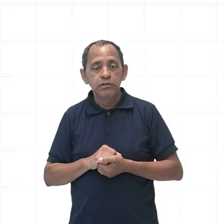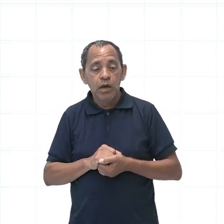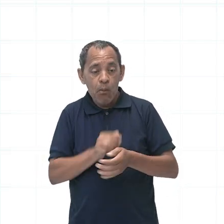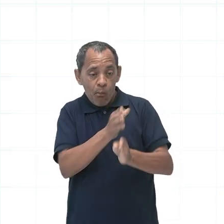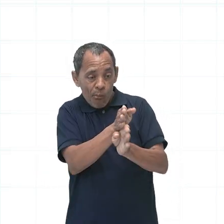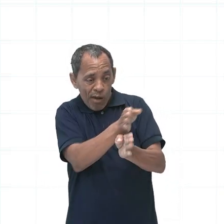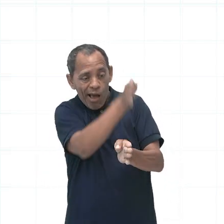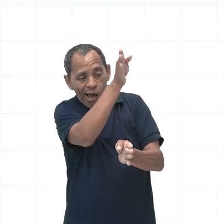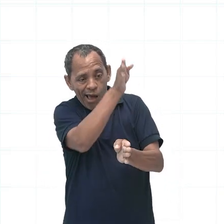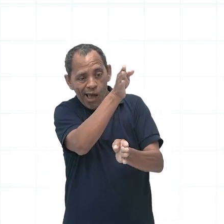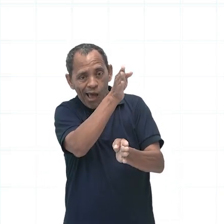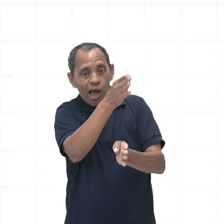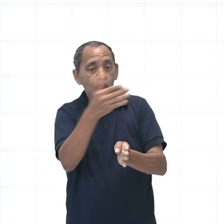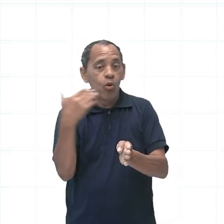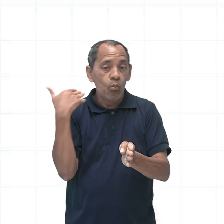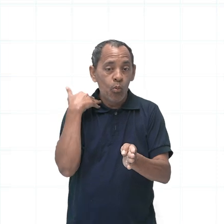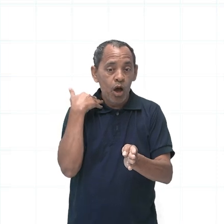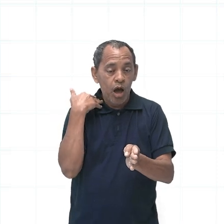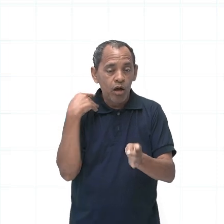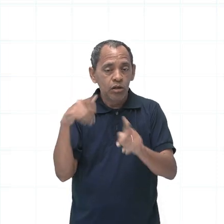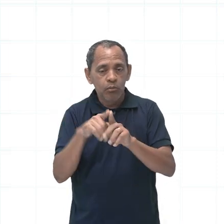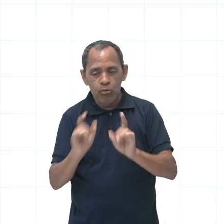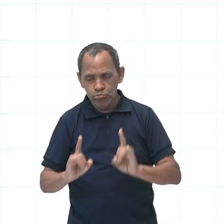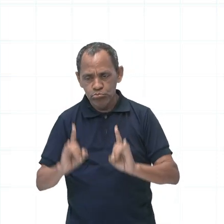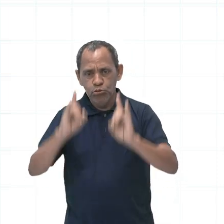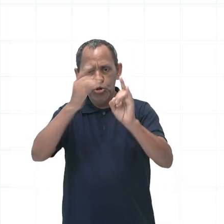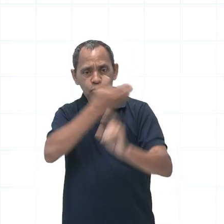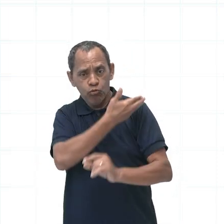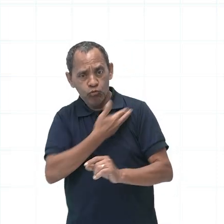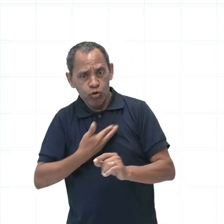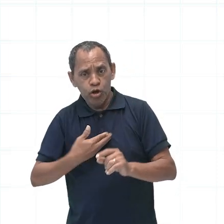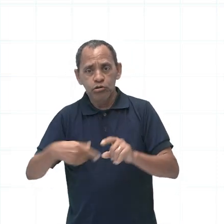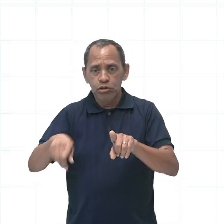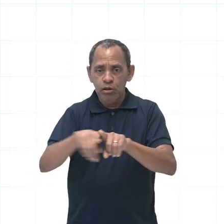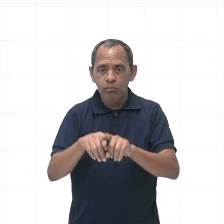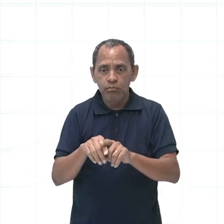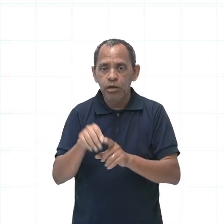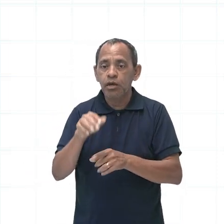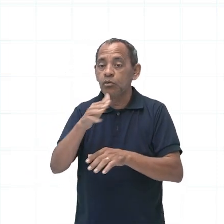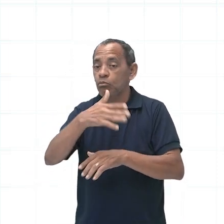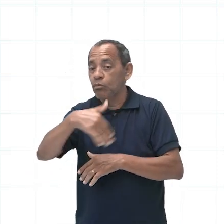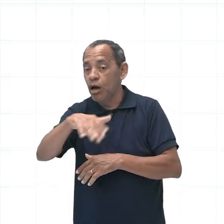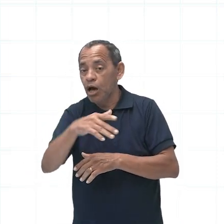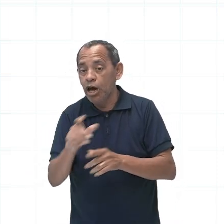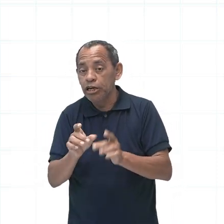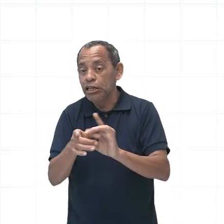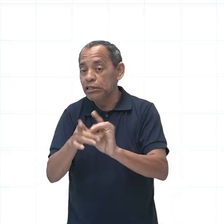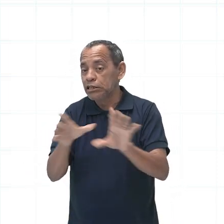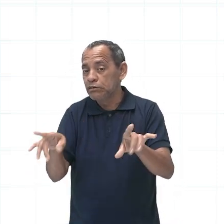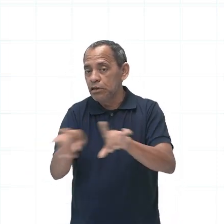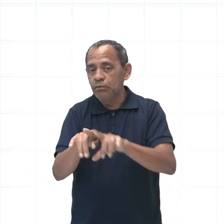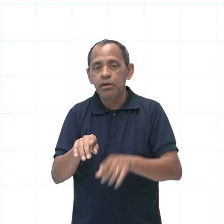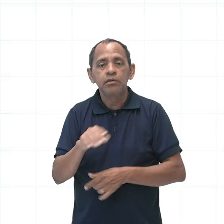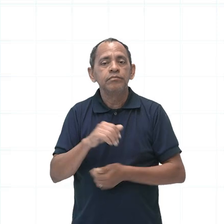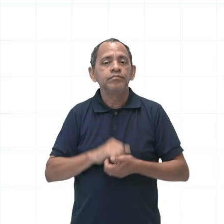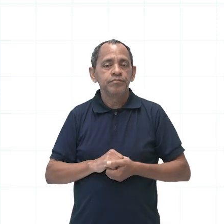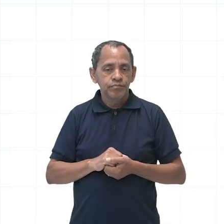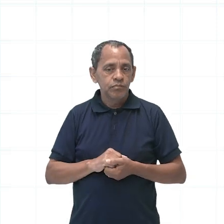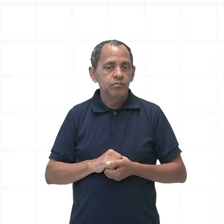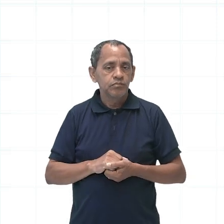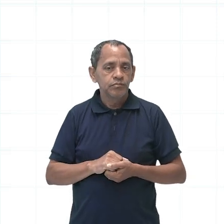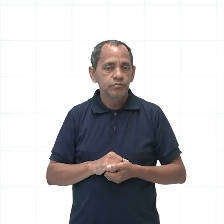parede de um banco, prédios governamentais, pode ser colocado numa praça. Então, observe que o espaço dele é